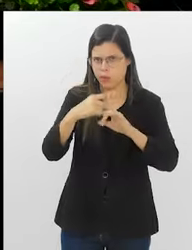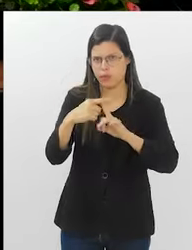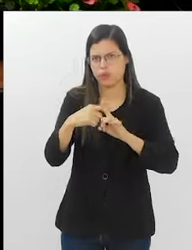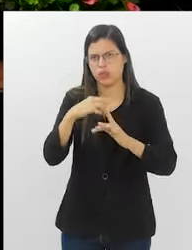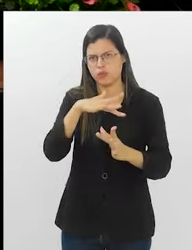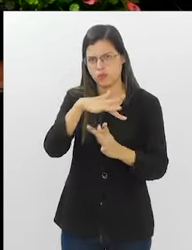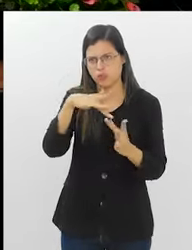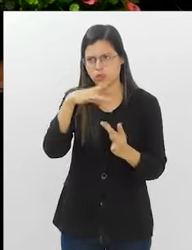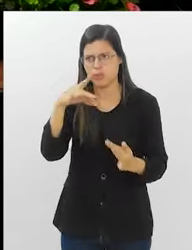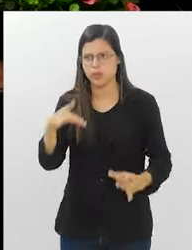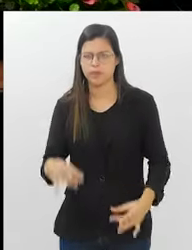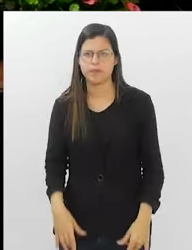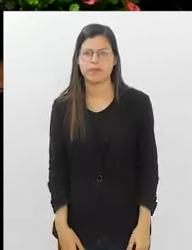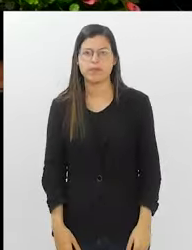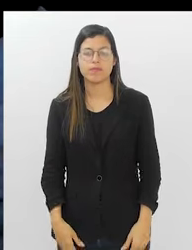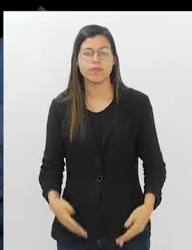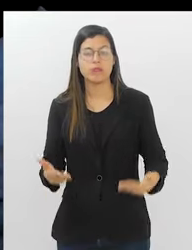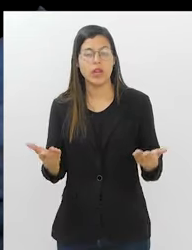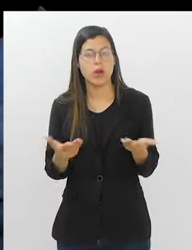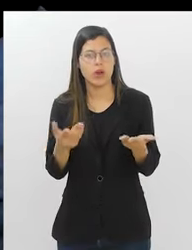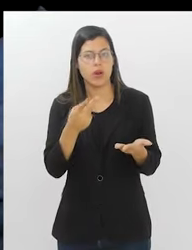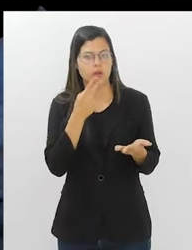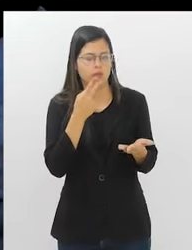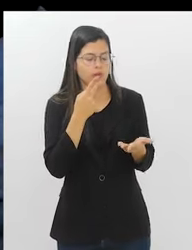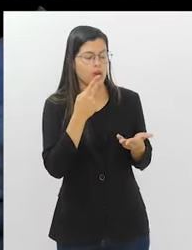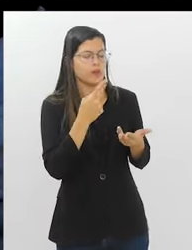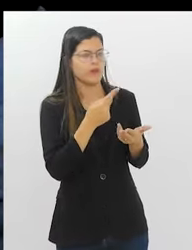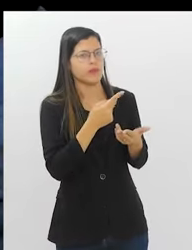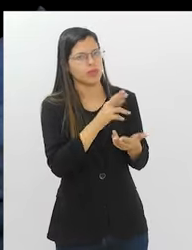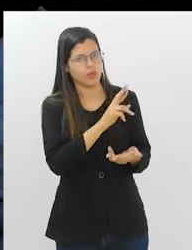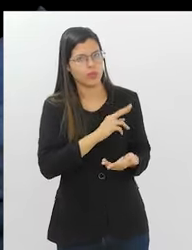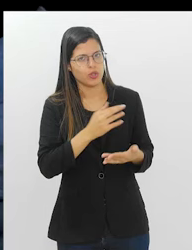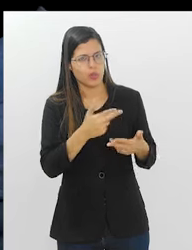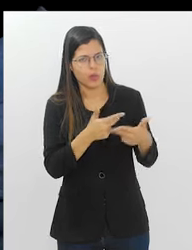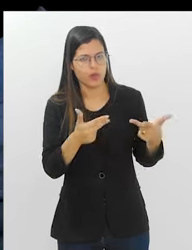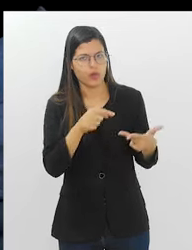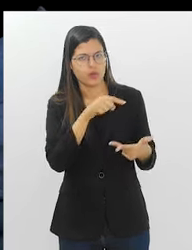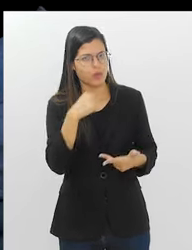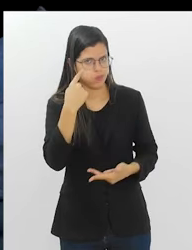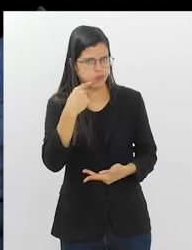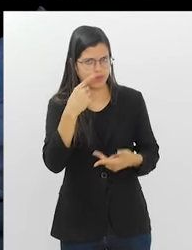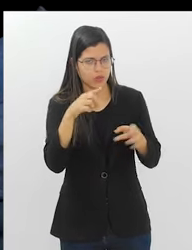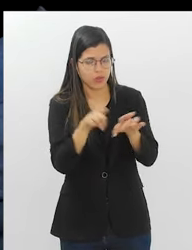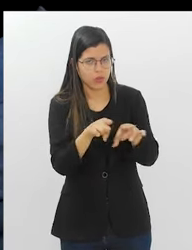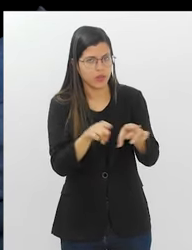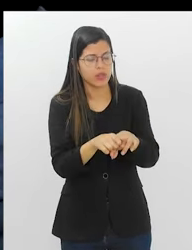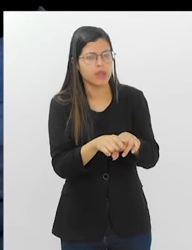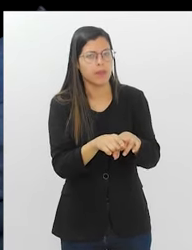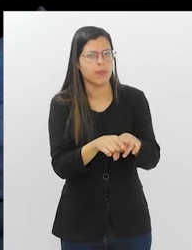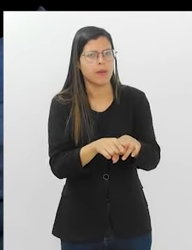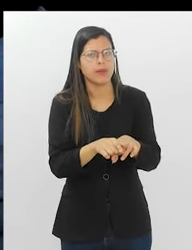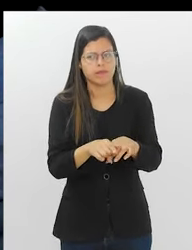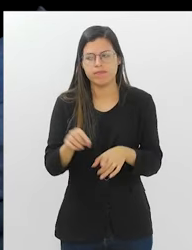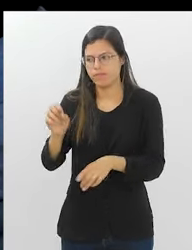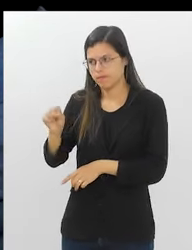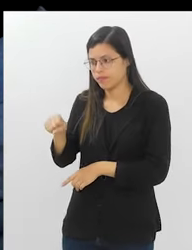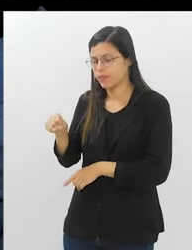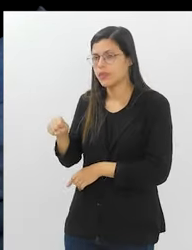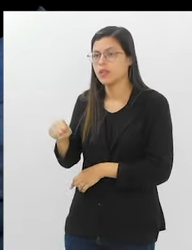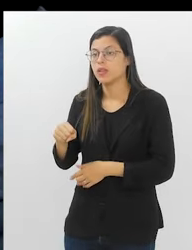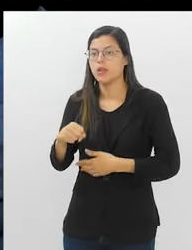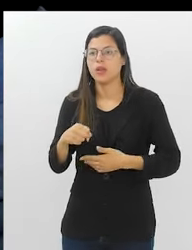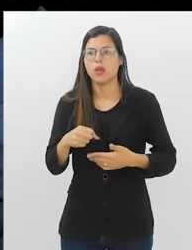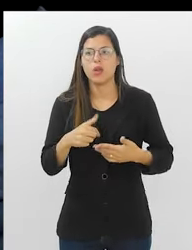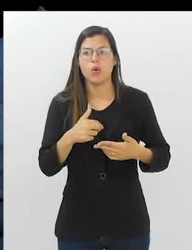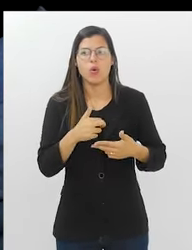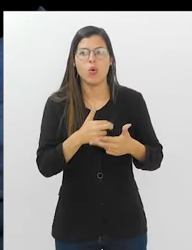positiva dos Espíritos. Agora, me diz uma coisa, você é advogado também. Também. Para mim, o caso mais